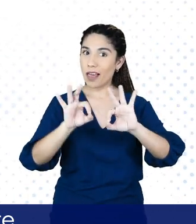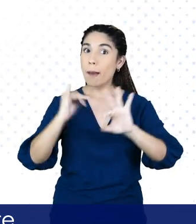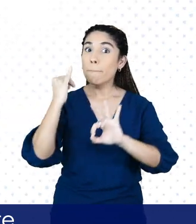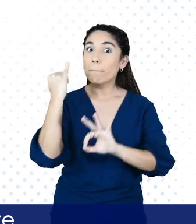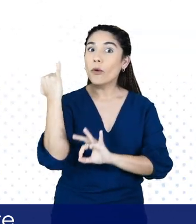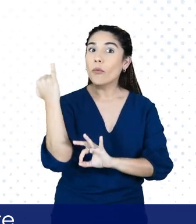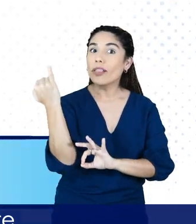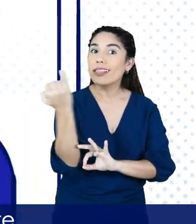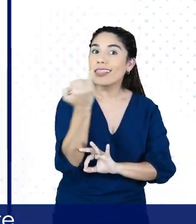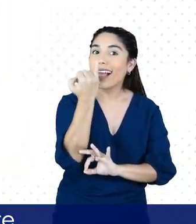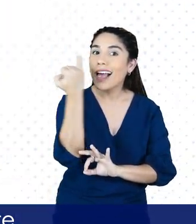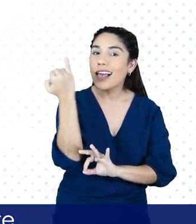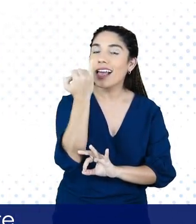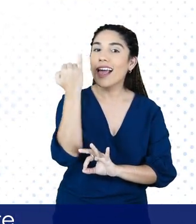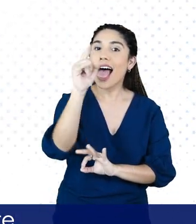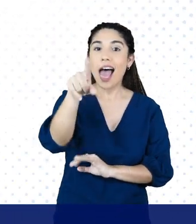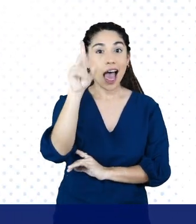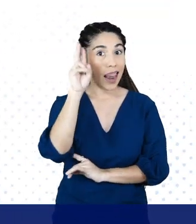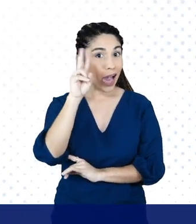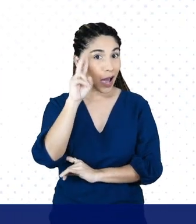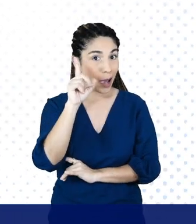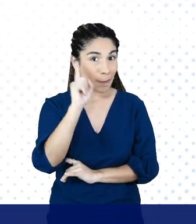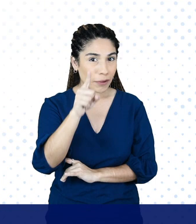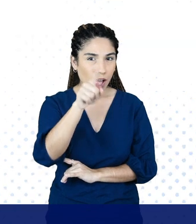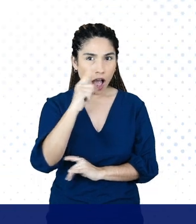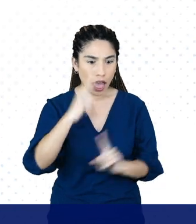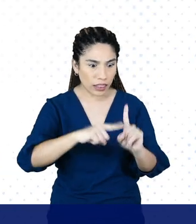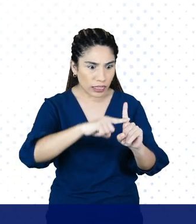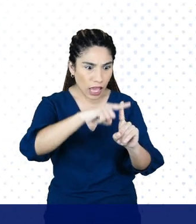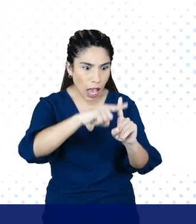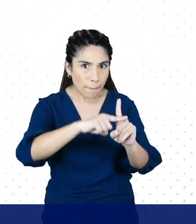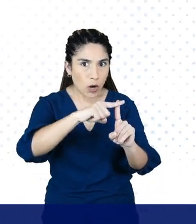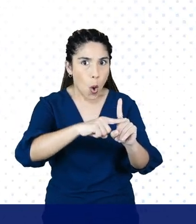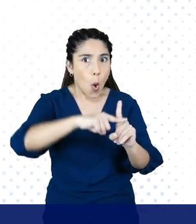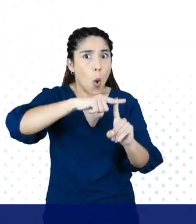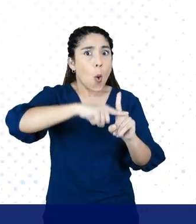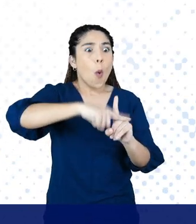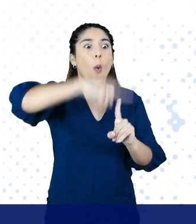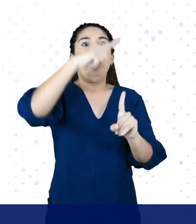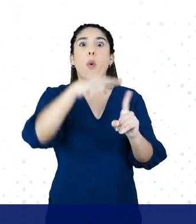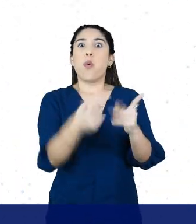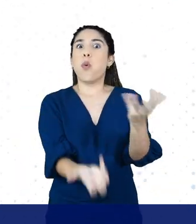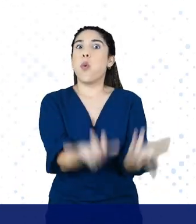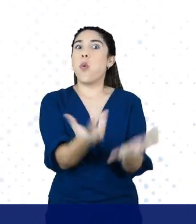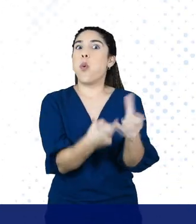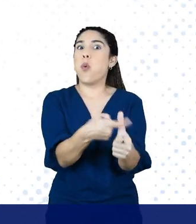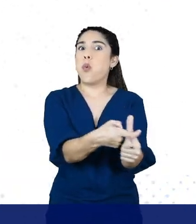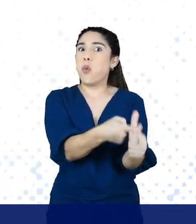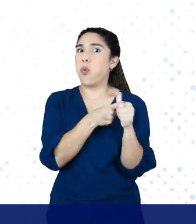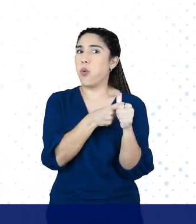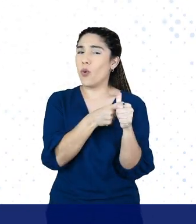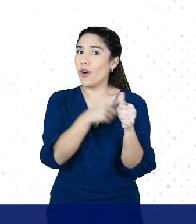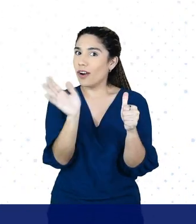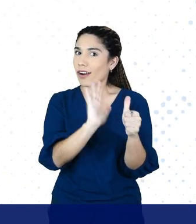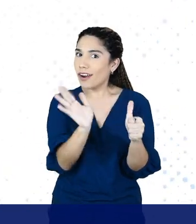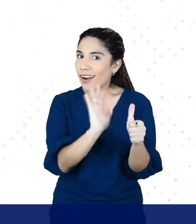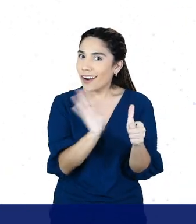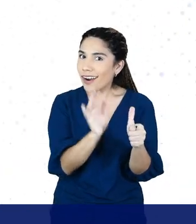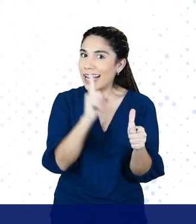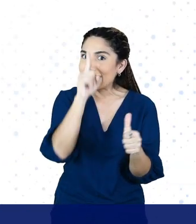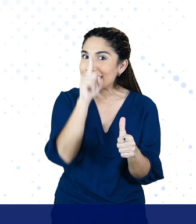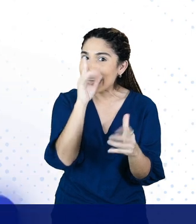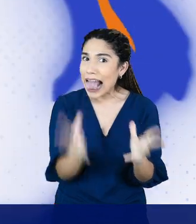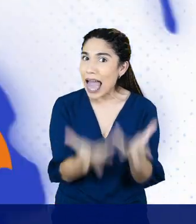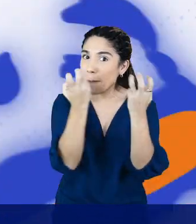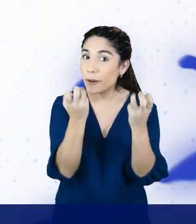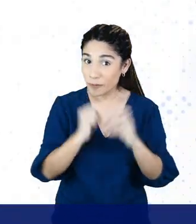um pré-preparo importante. Lembre-se de conferir a temperatura das dívidas no forno para não correr o risco de queimar a